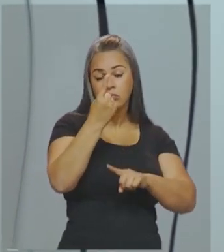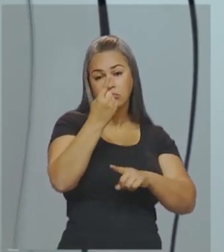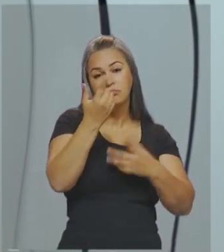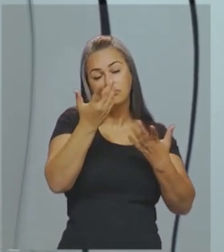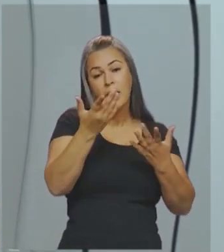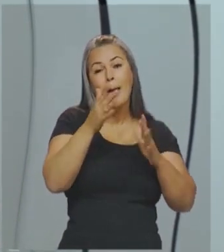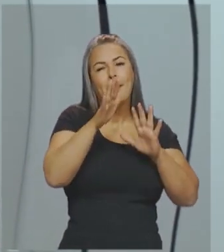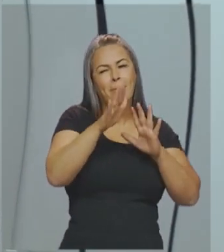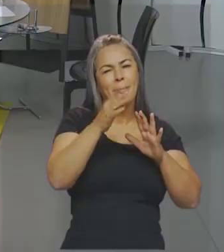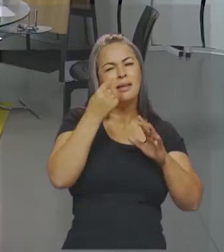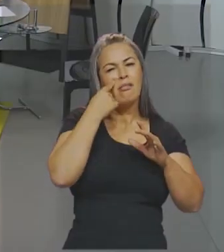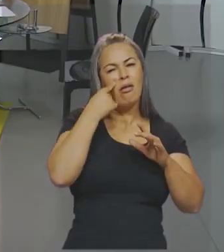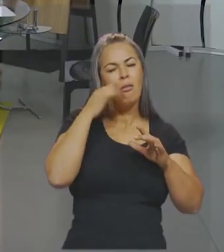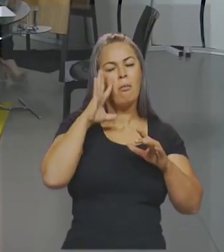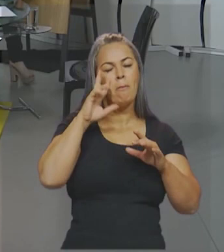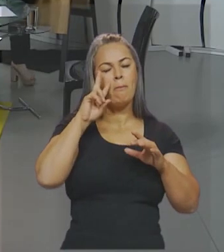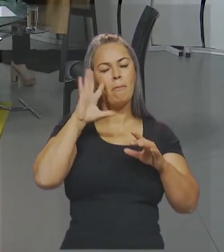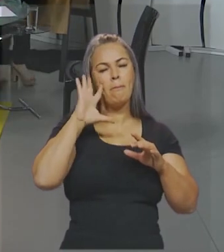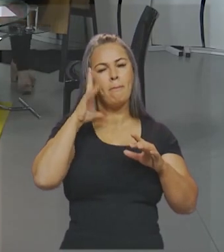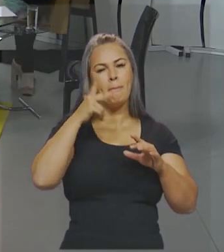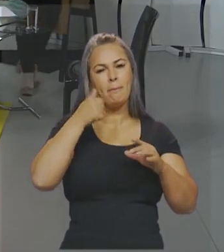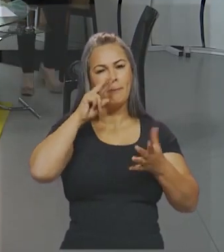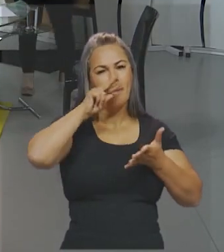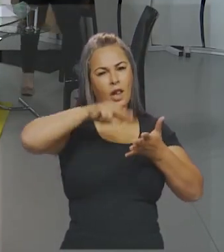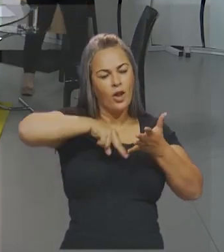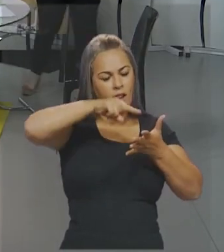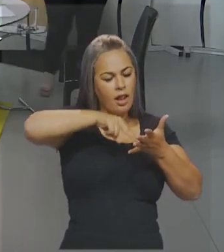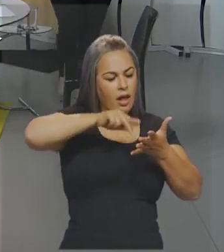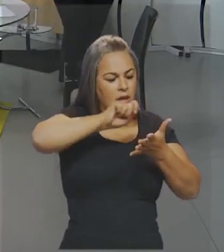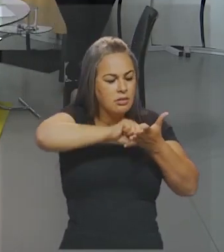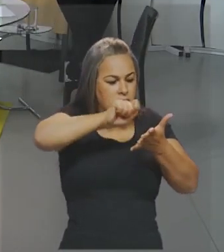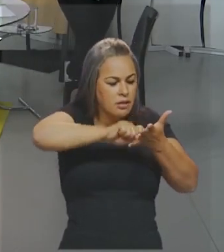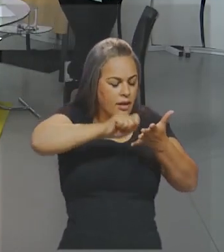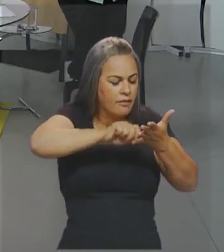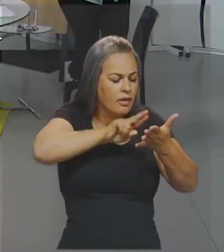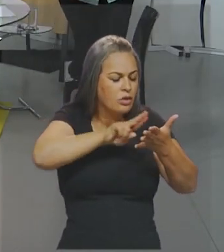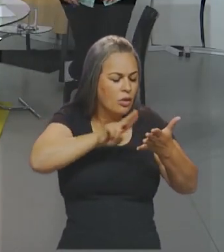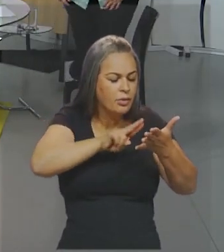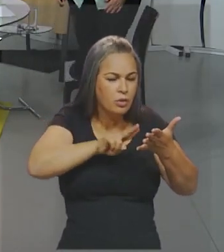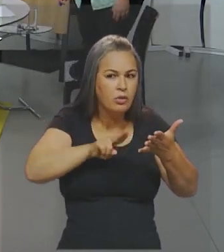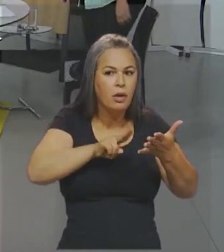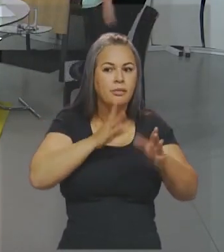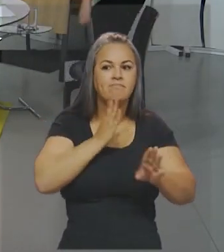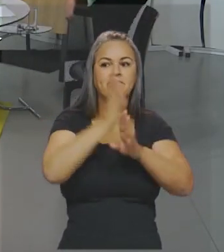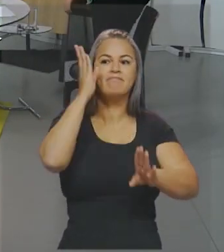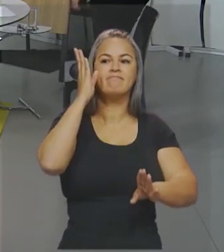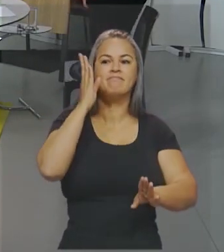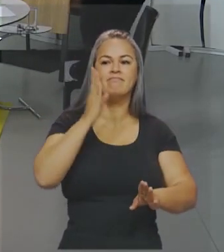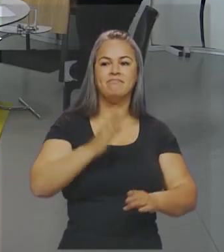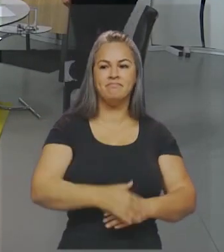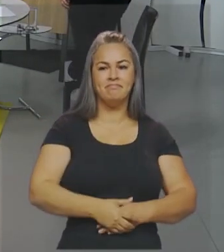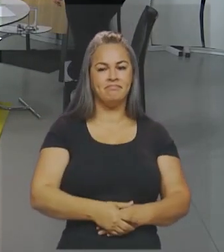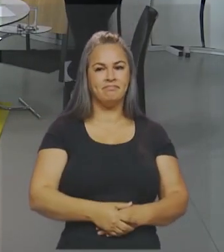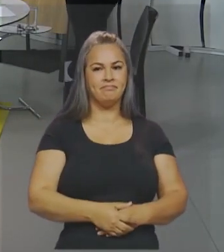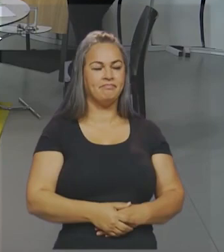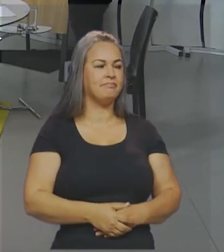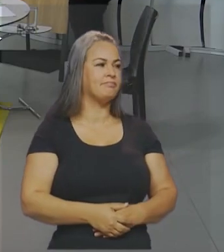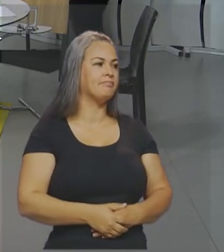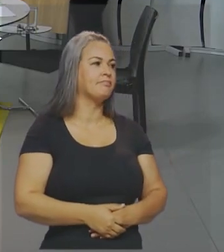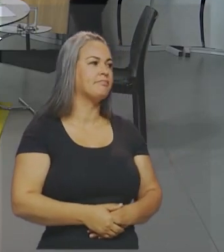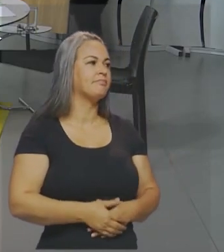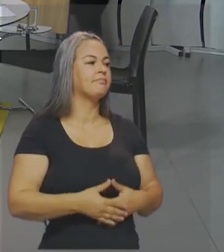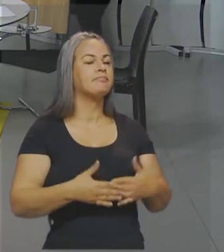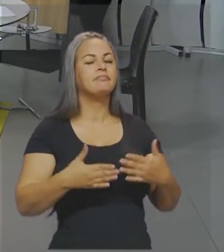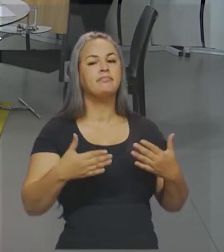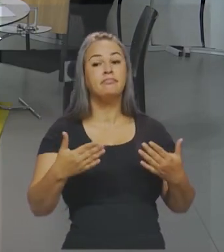acho mais fácil na leitura. Excelente, vamos para a próxima, também é para você. Professora Silvana, já quer ficar em pé? É uma pergunta